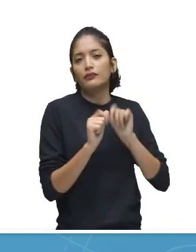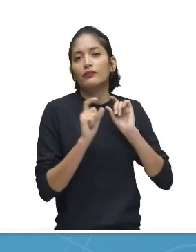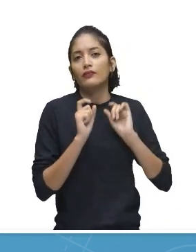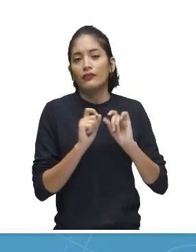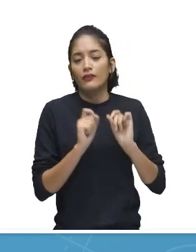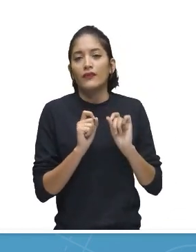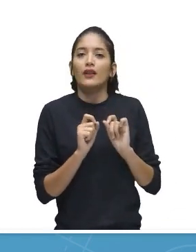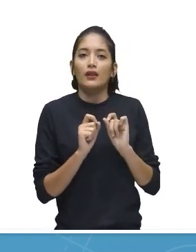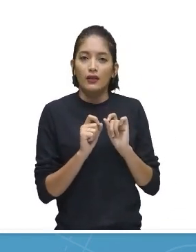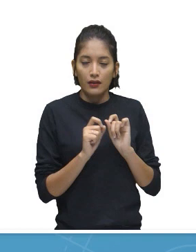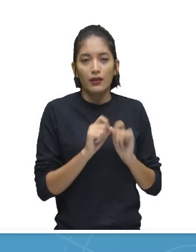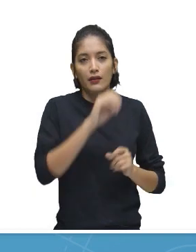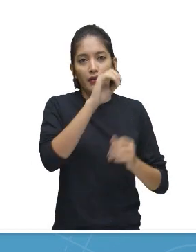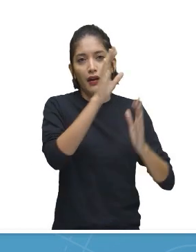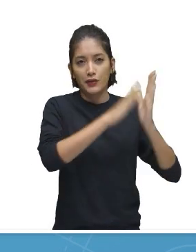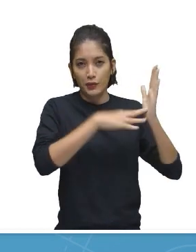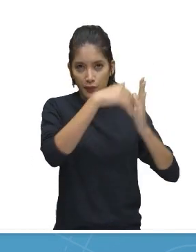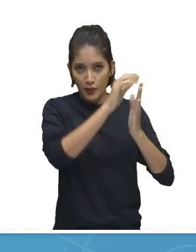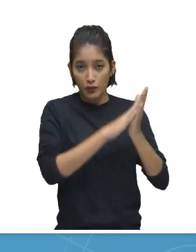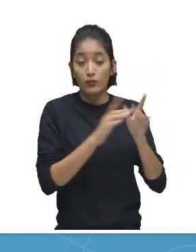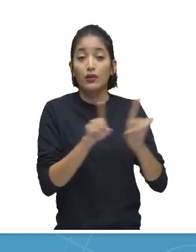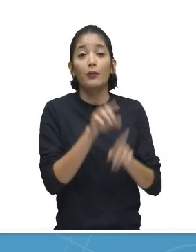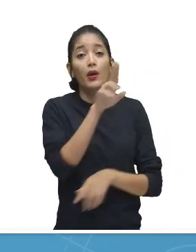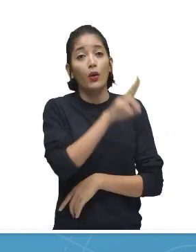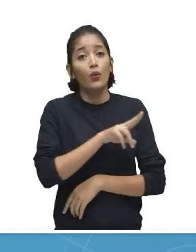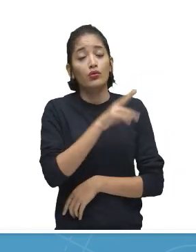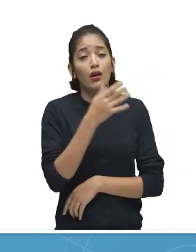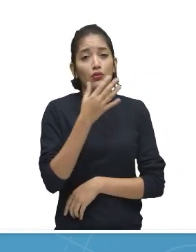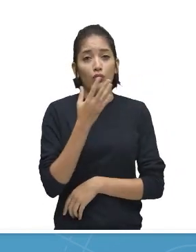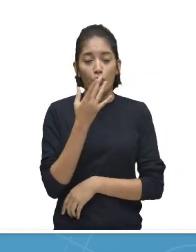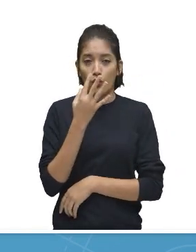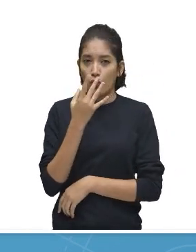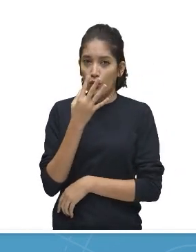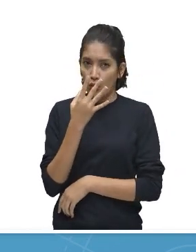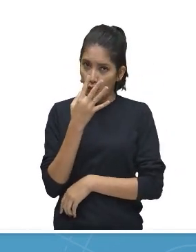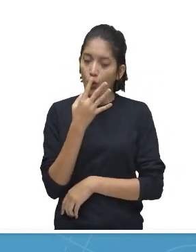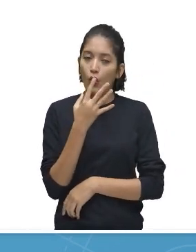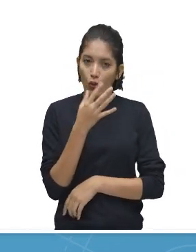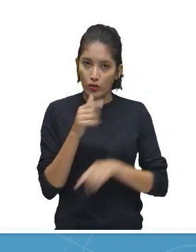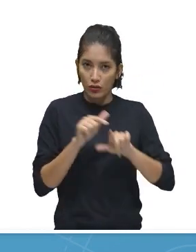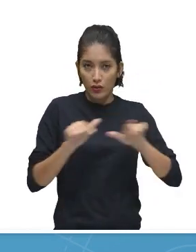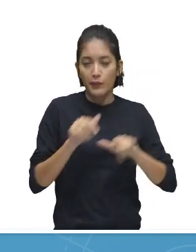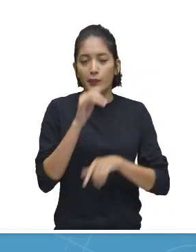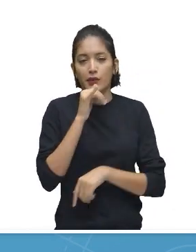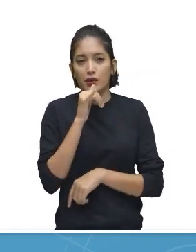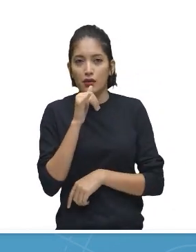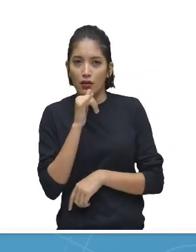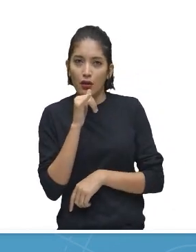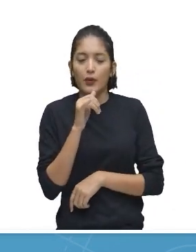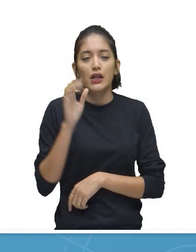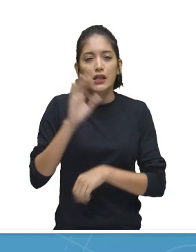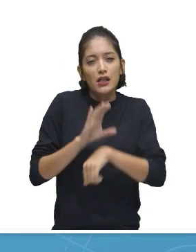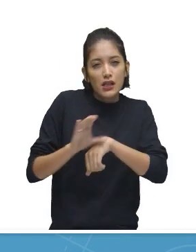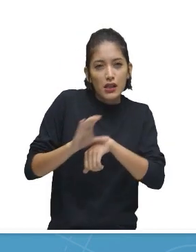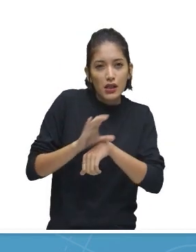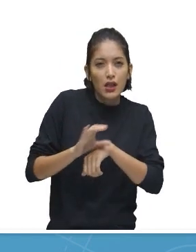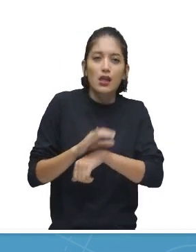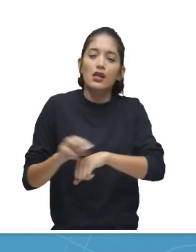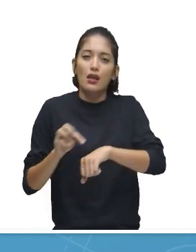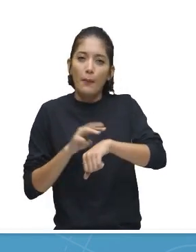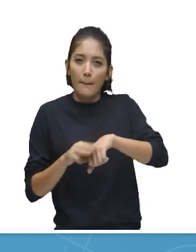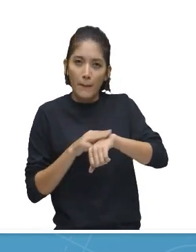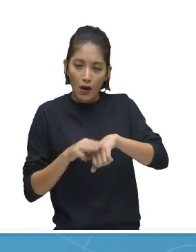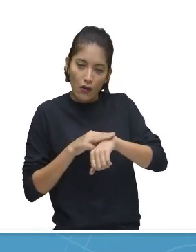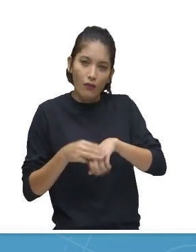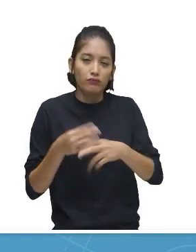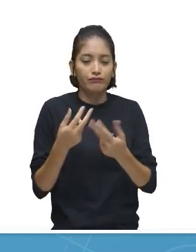a obra, certo? Ele utiliza cores neutras como o ocre, o cinza, o marrom, não